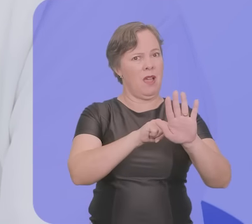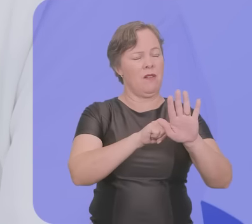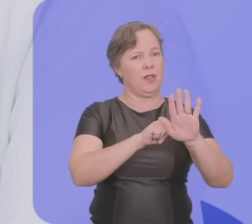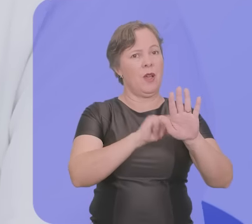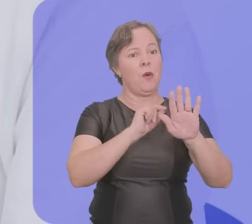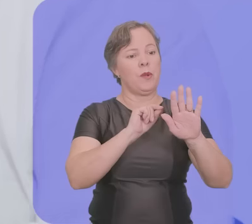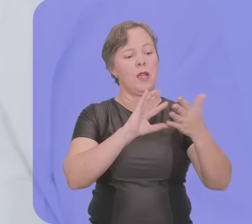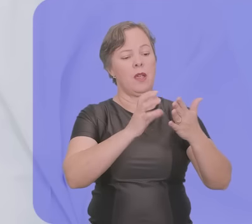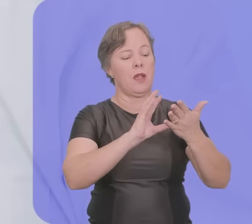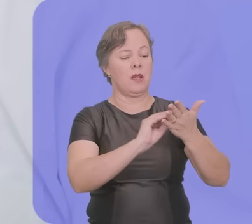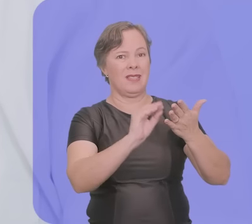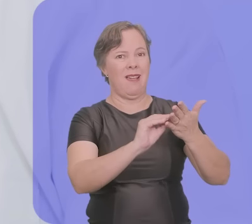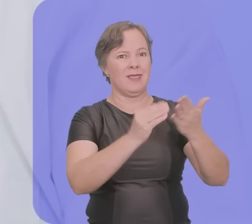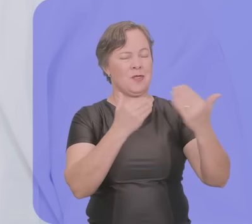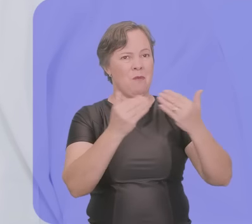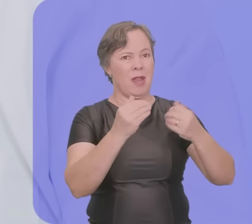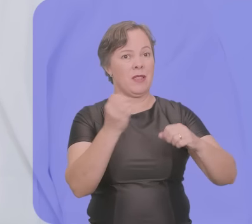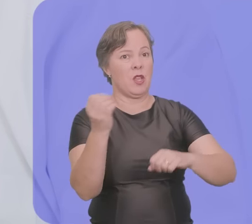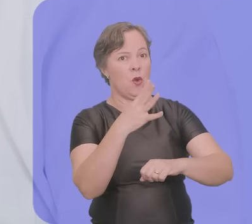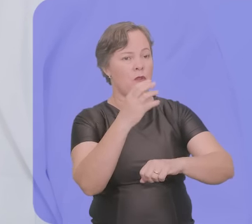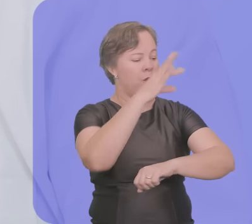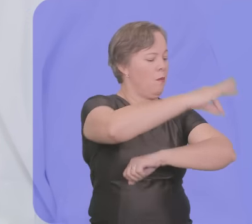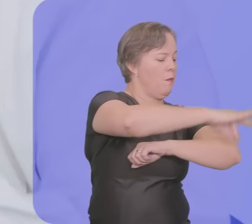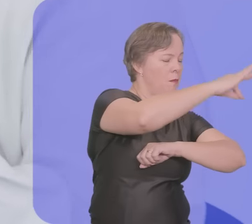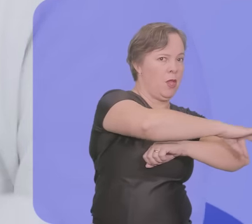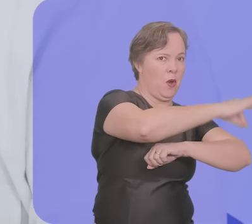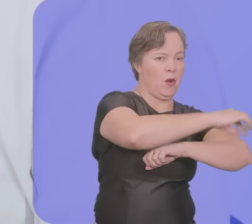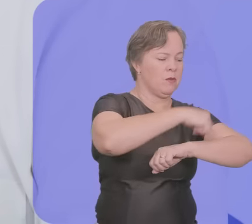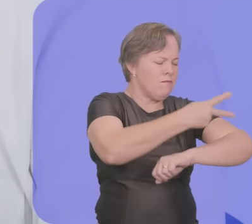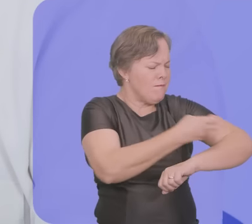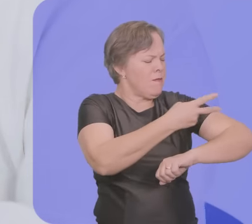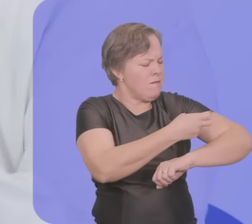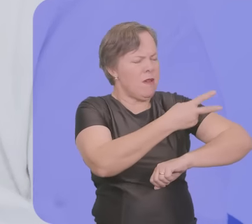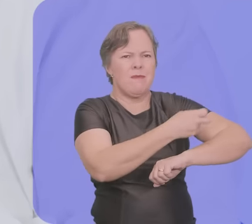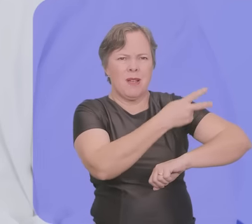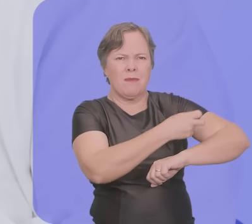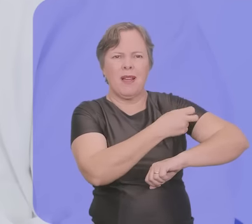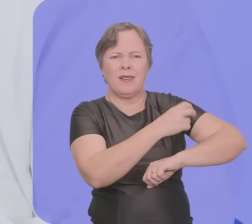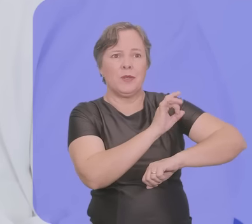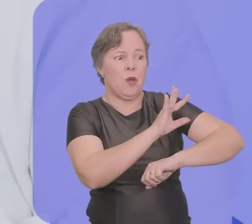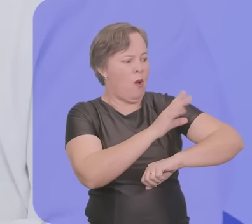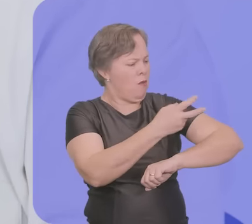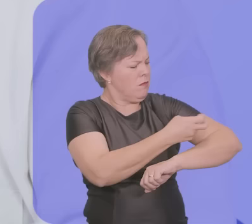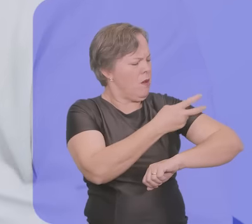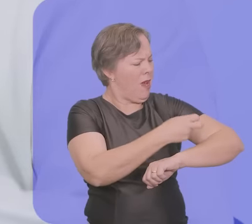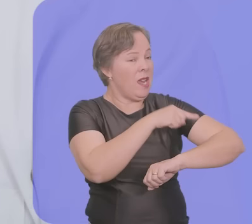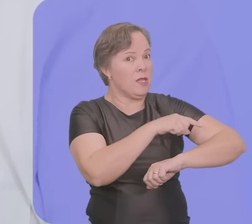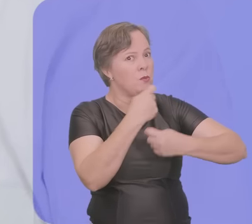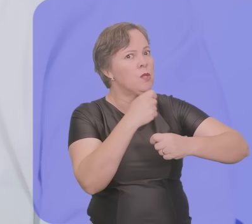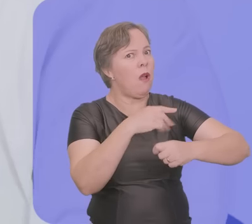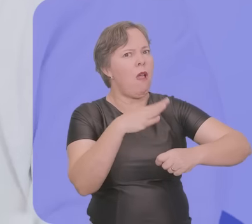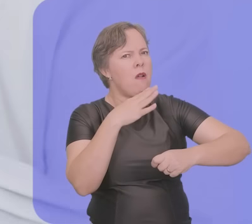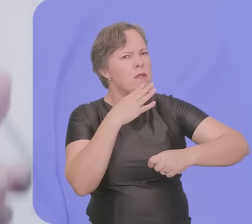foi muito positivo e é um caso que a análise de dados para a gente ter o acompanhamento, como eu